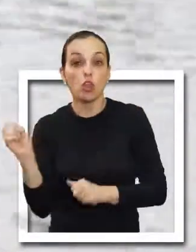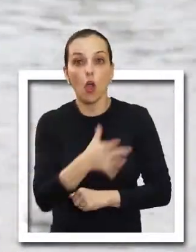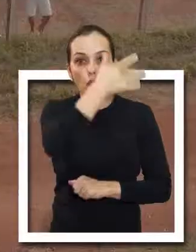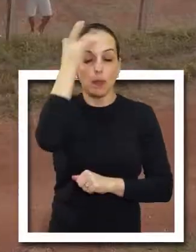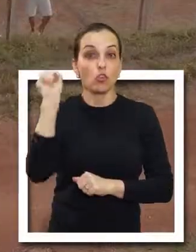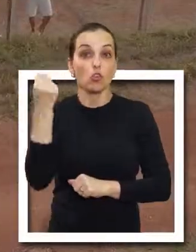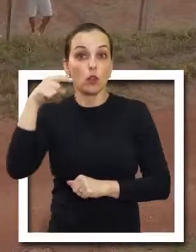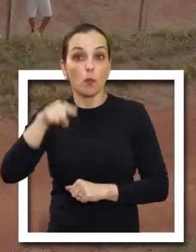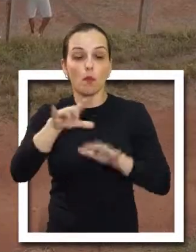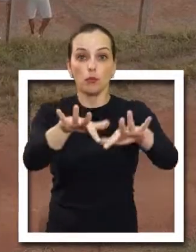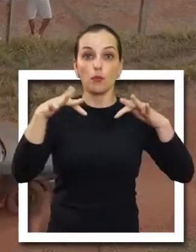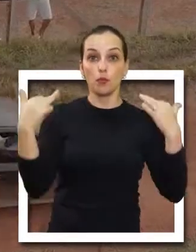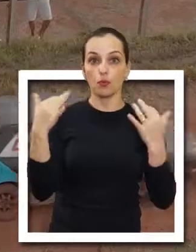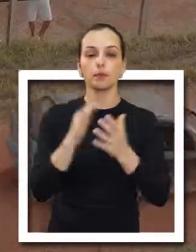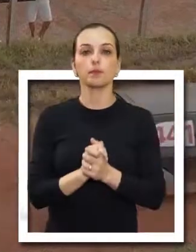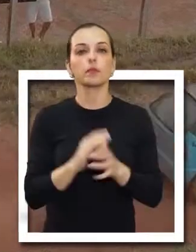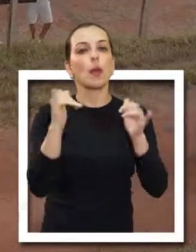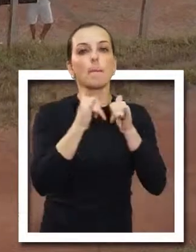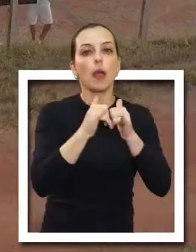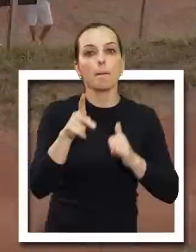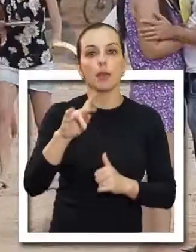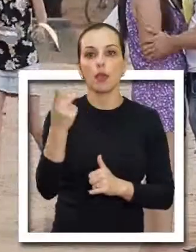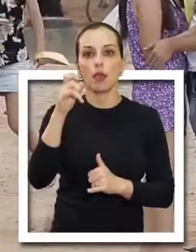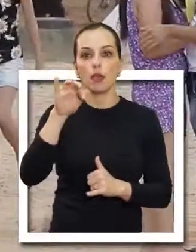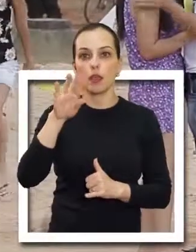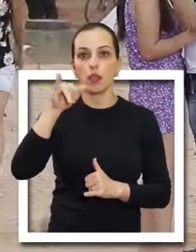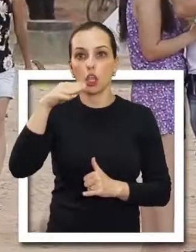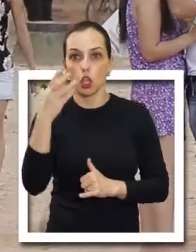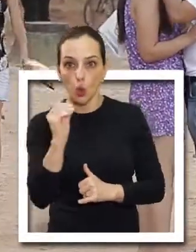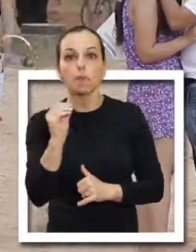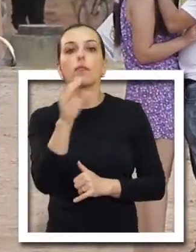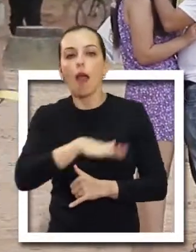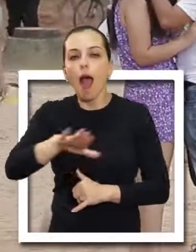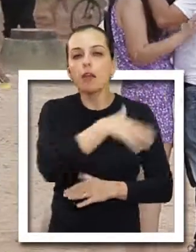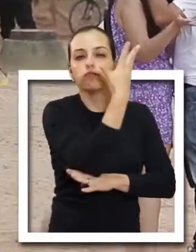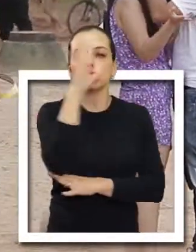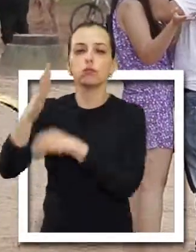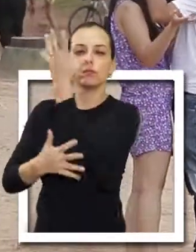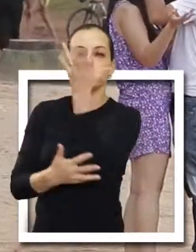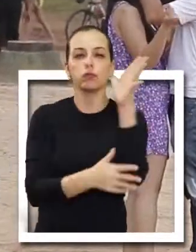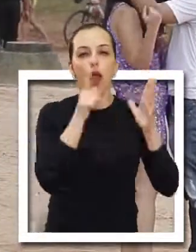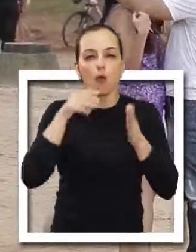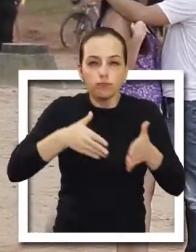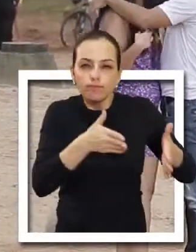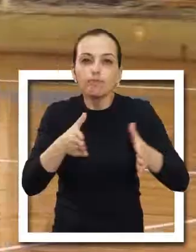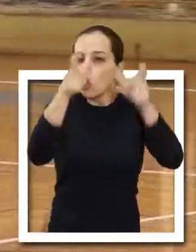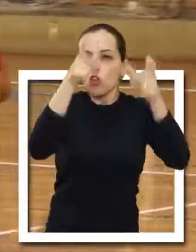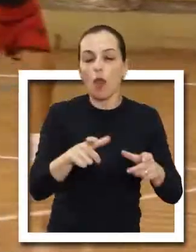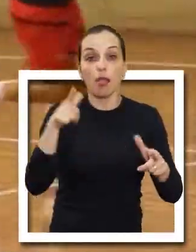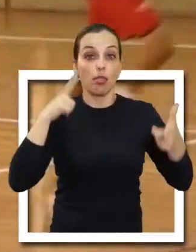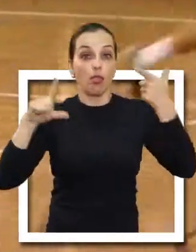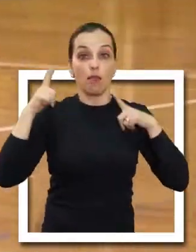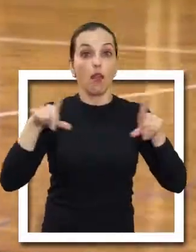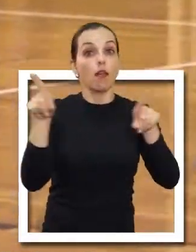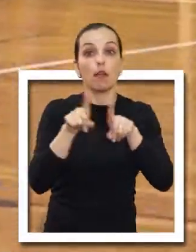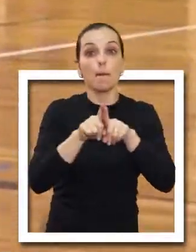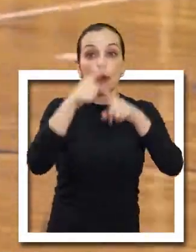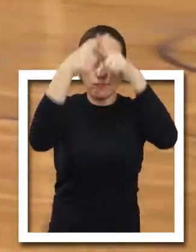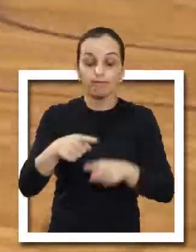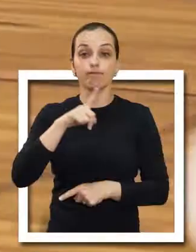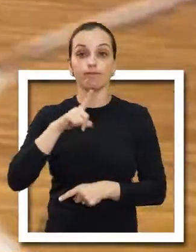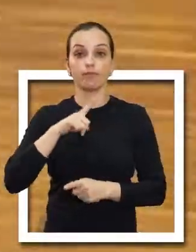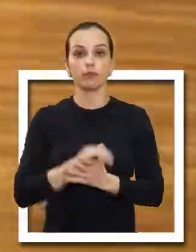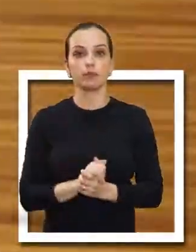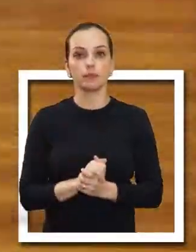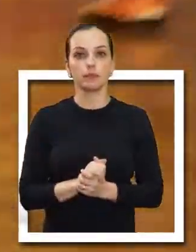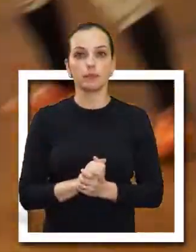artificial, palco de importantes torneios e campeonatos. Toda essa infraestrutura campeã, além de programas vencedores como as escolinhas